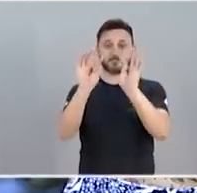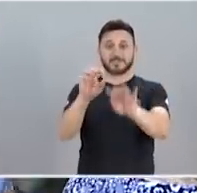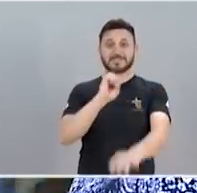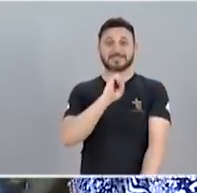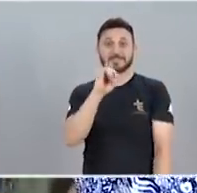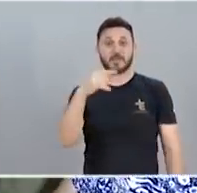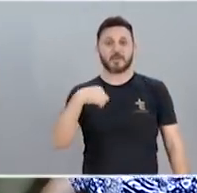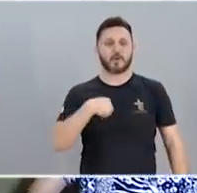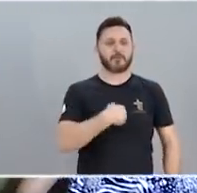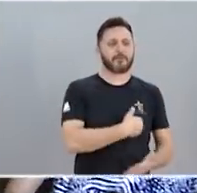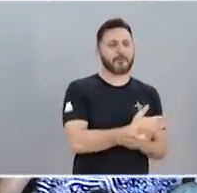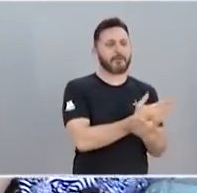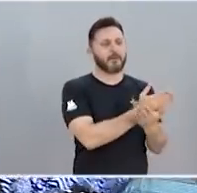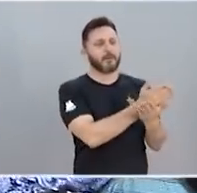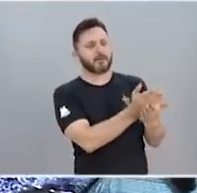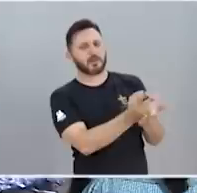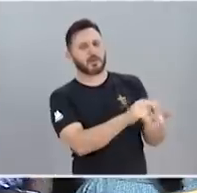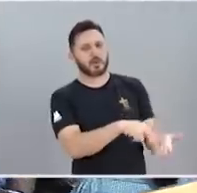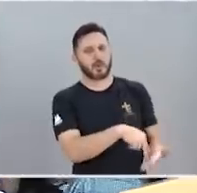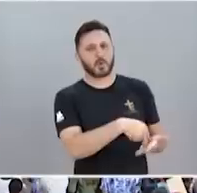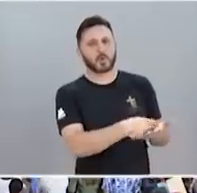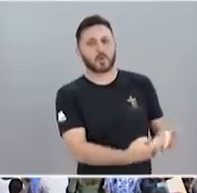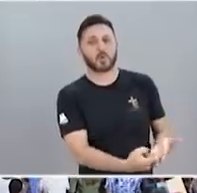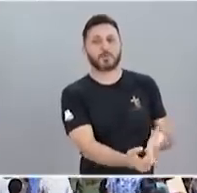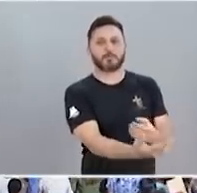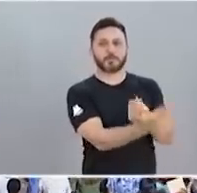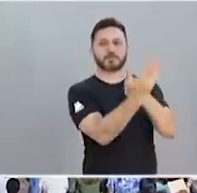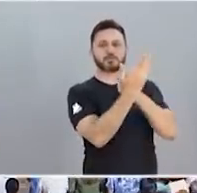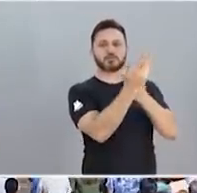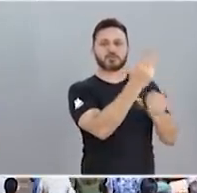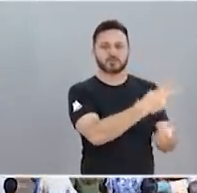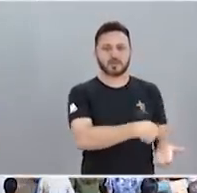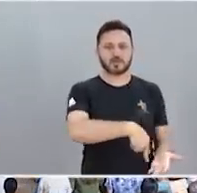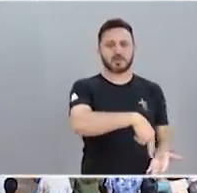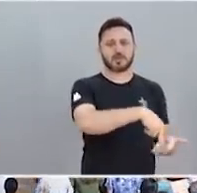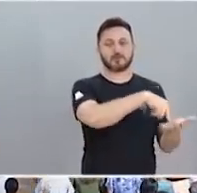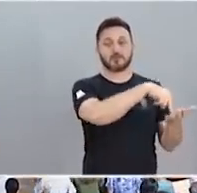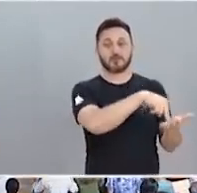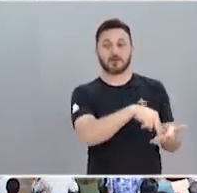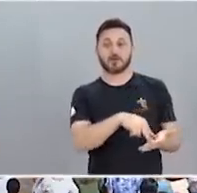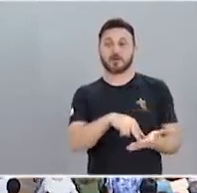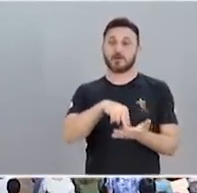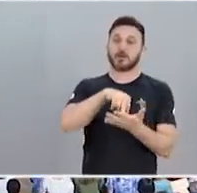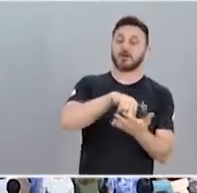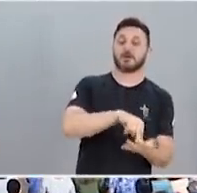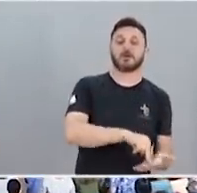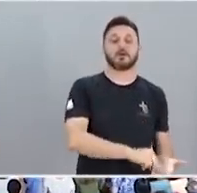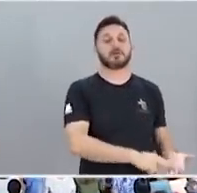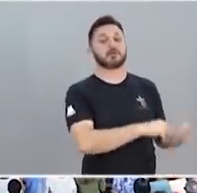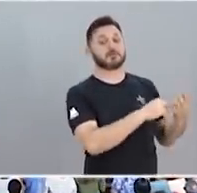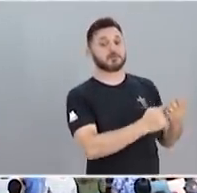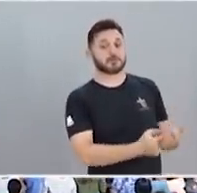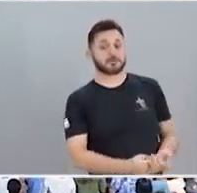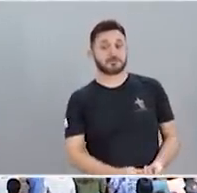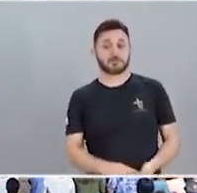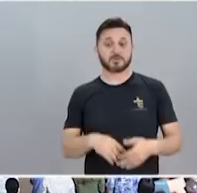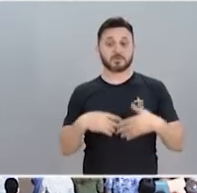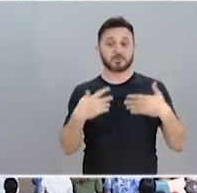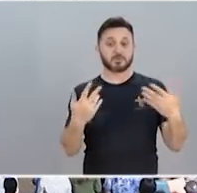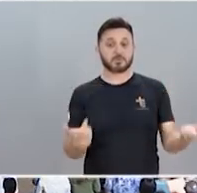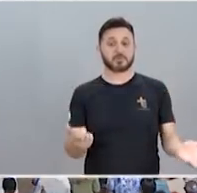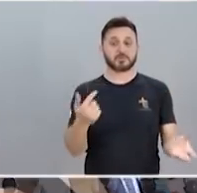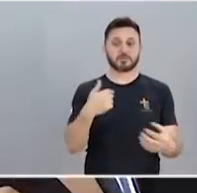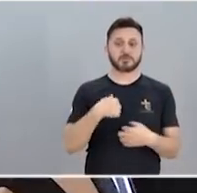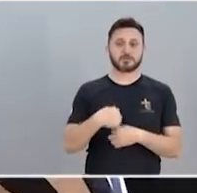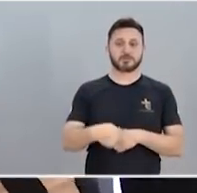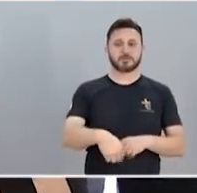fiel. Se eu cair, me ajude a levantar, e quando